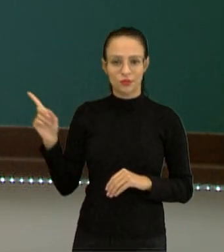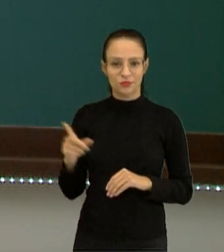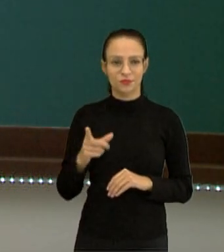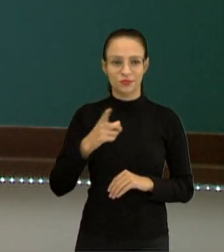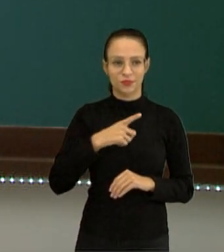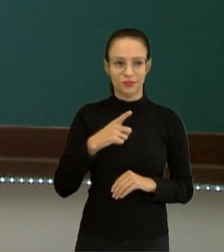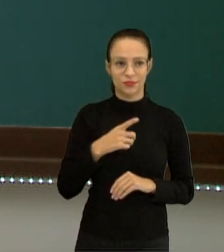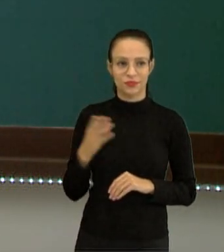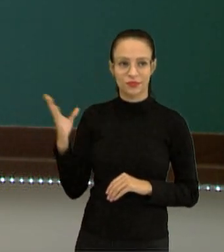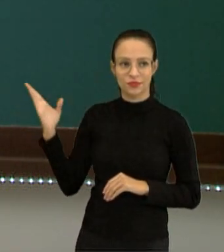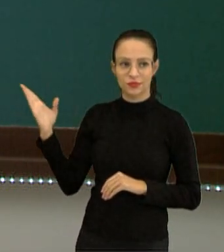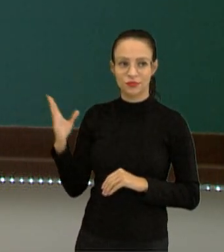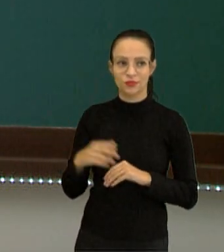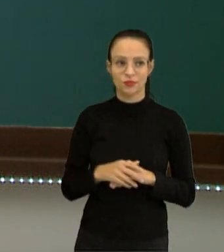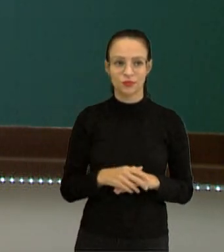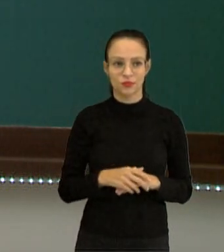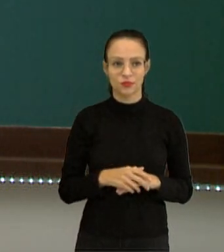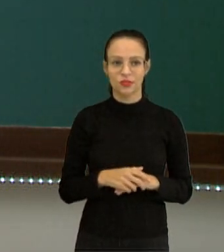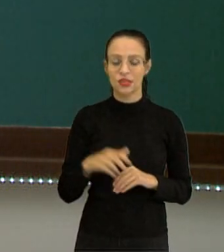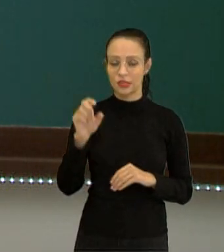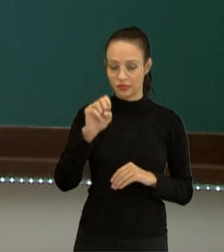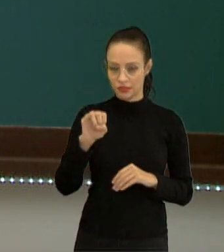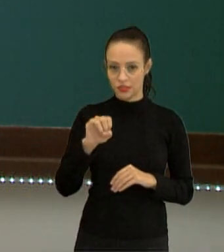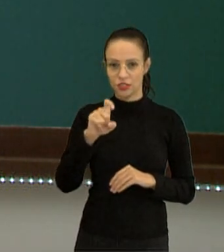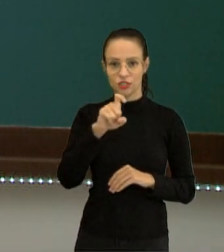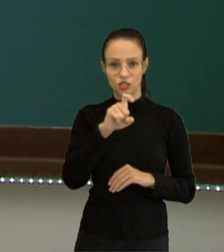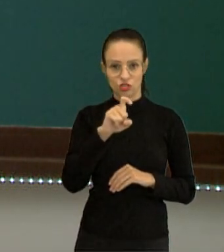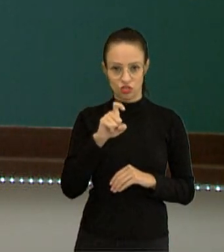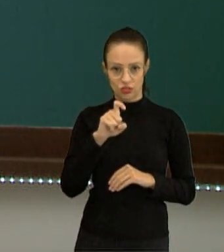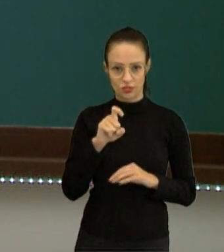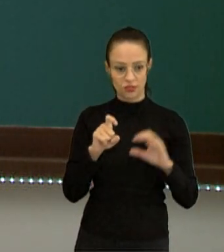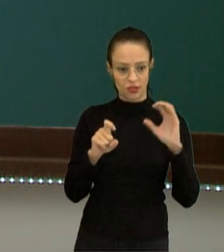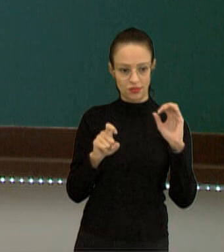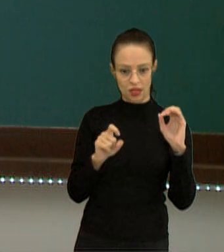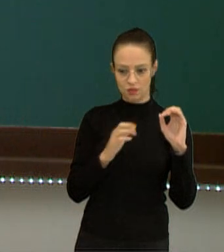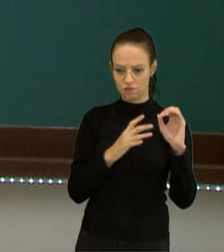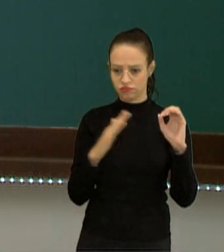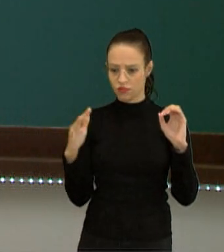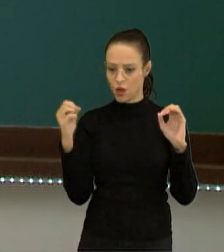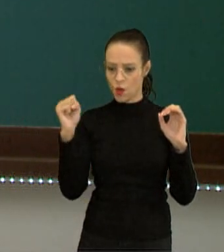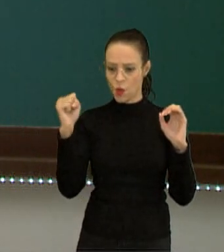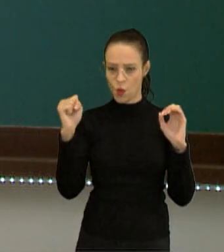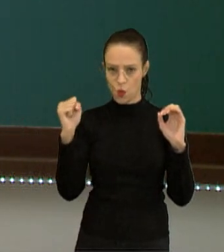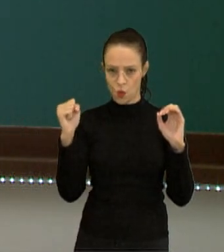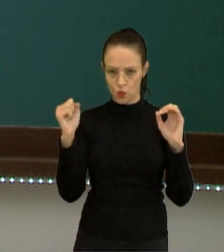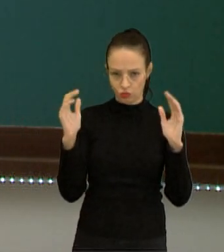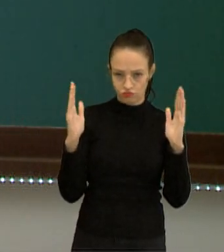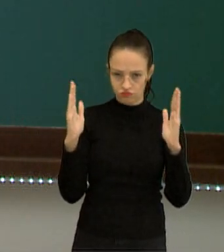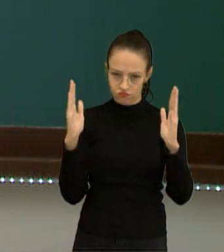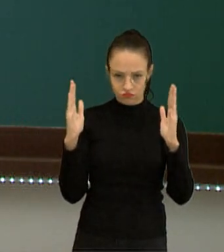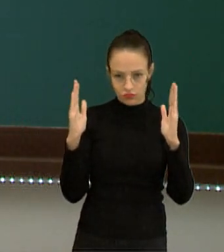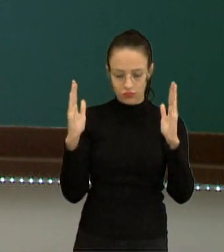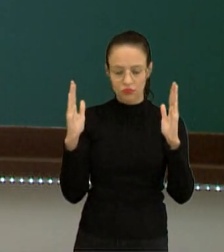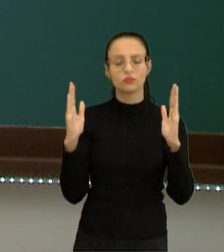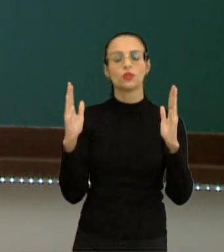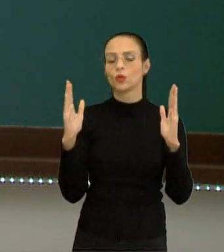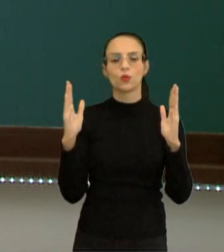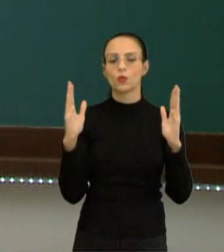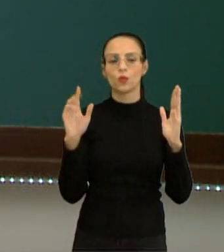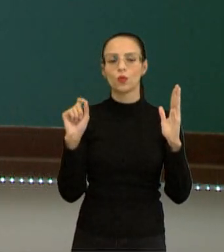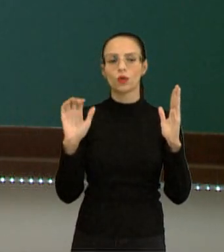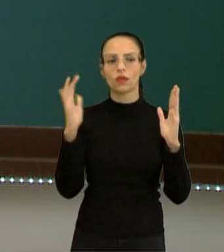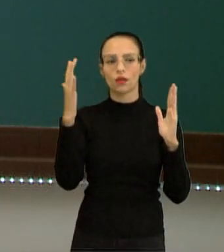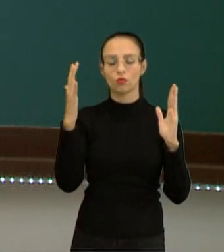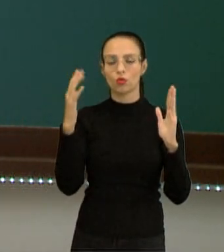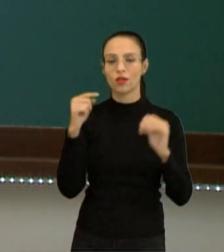aqui, né, que quando x está entre 0 e 8, né, quando ele está entre 0 e 8, o que vai acontecer?